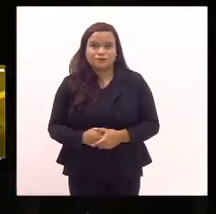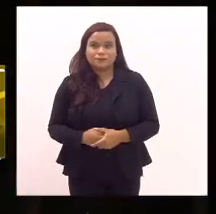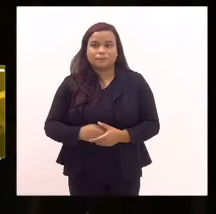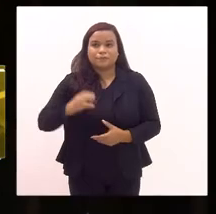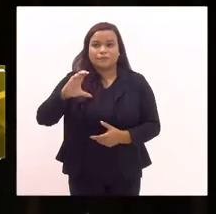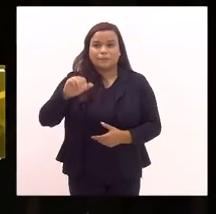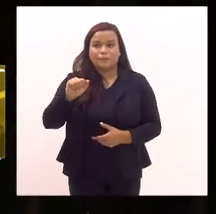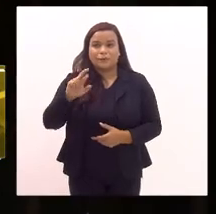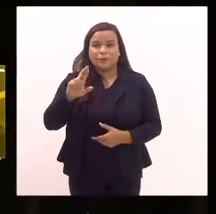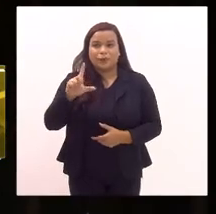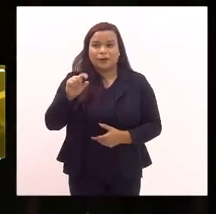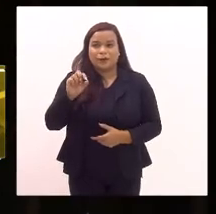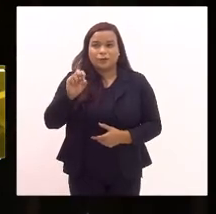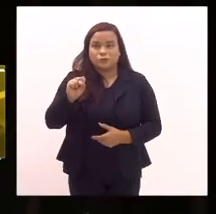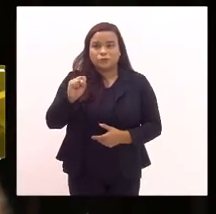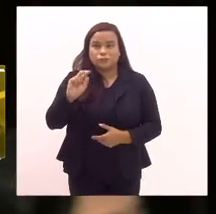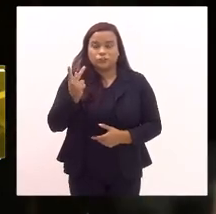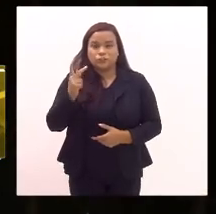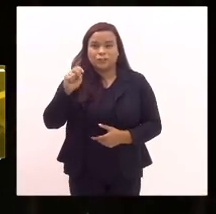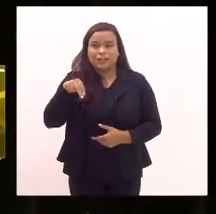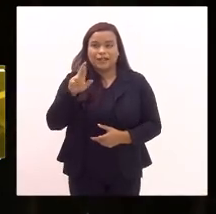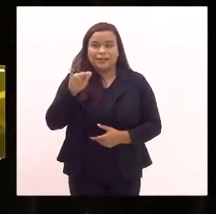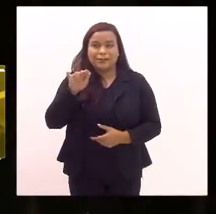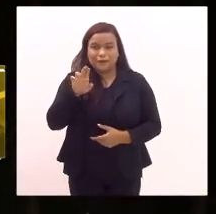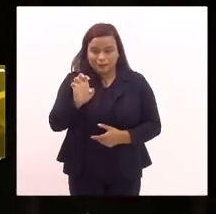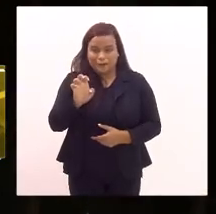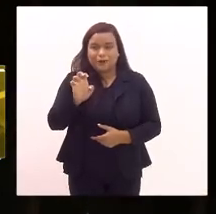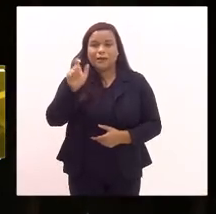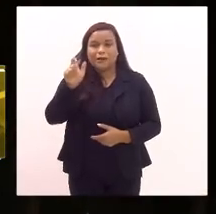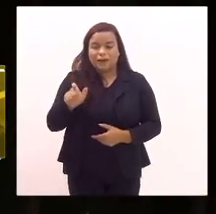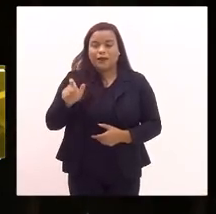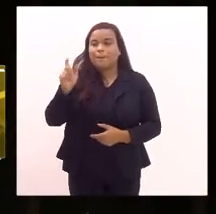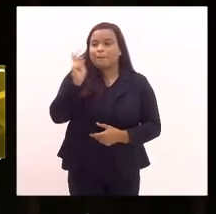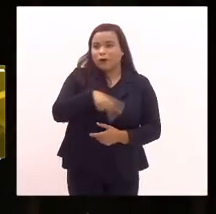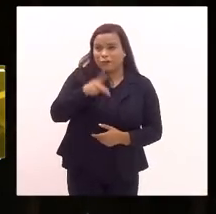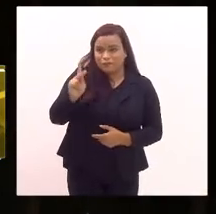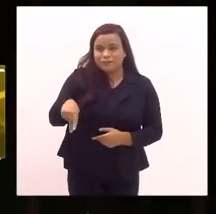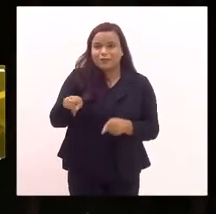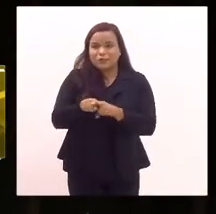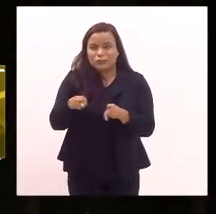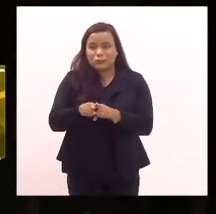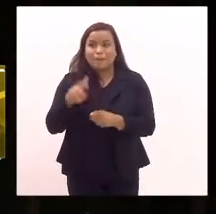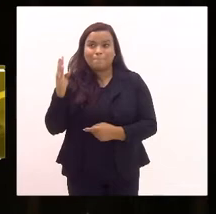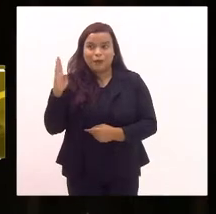Carlos Henrique de la Beneta, professor e biólogo.